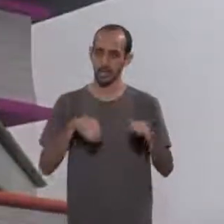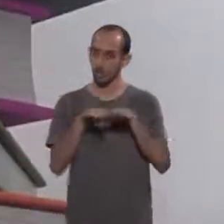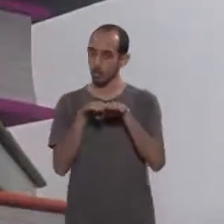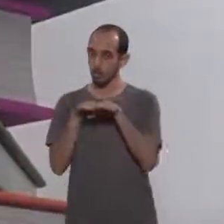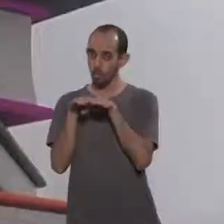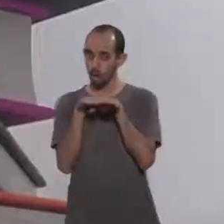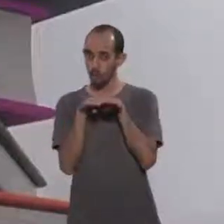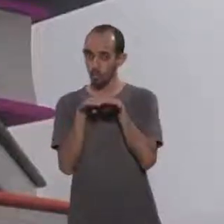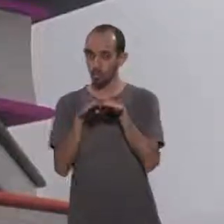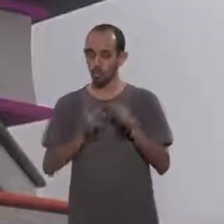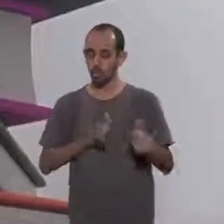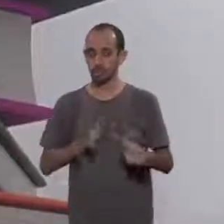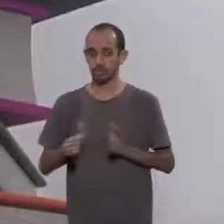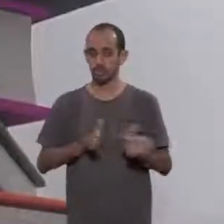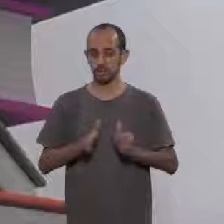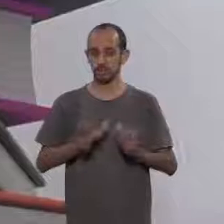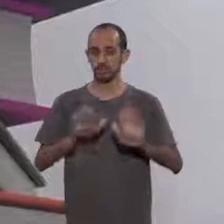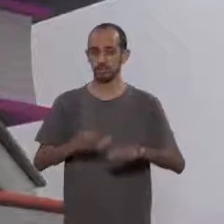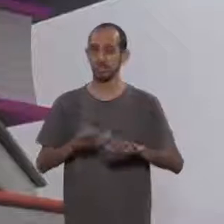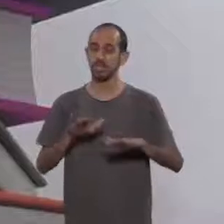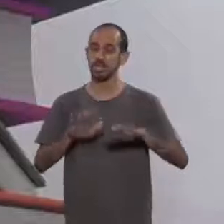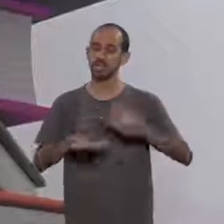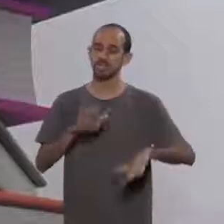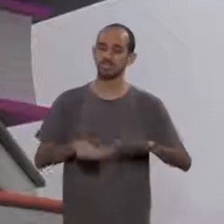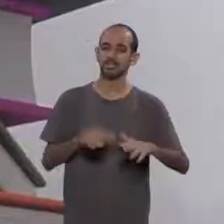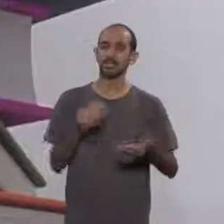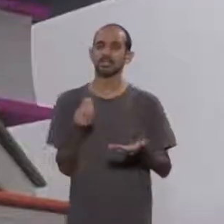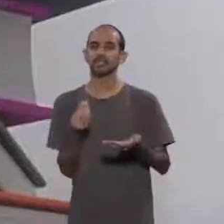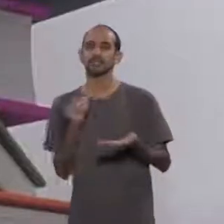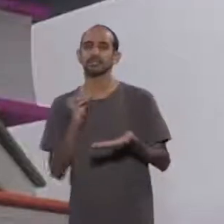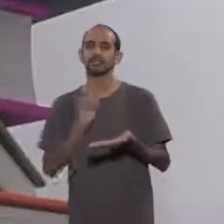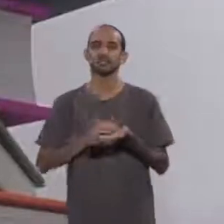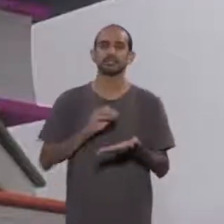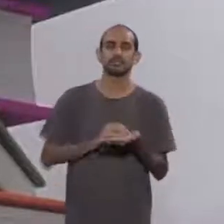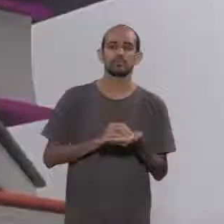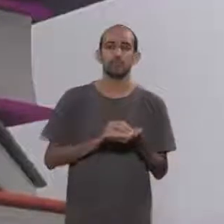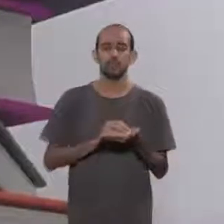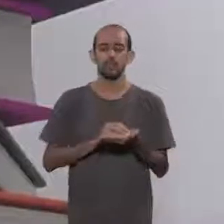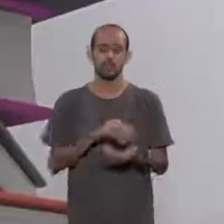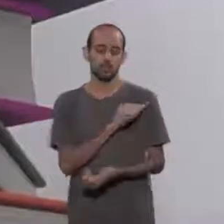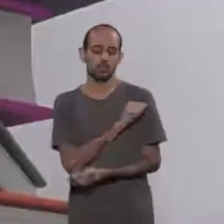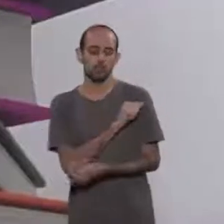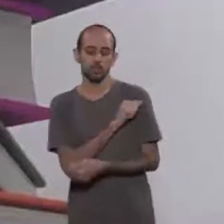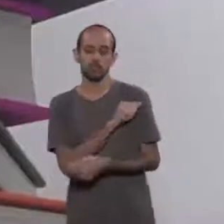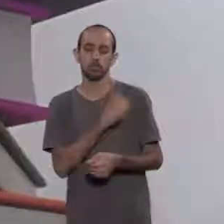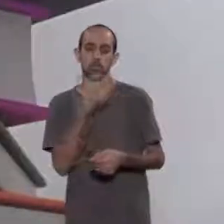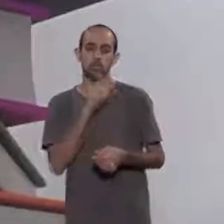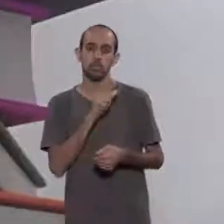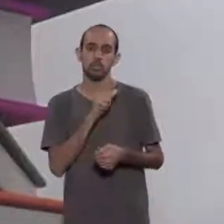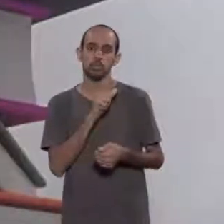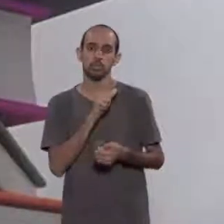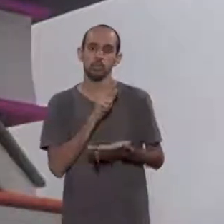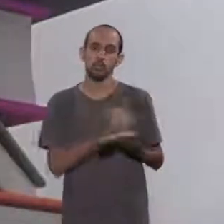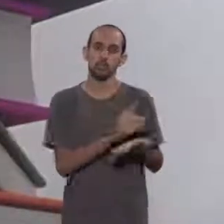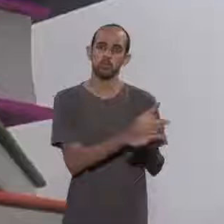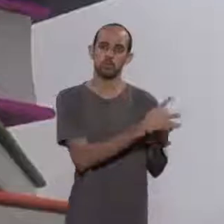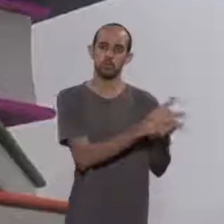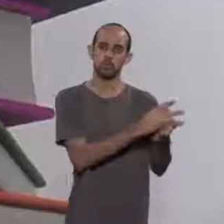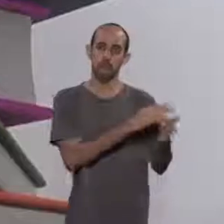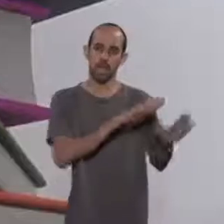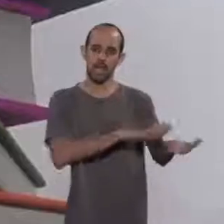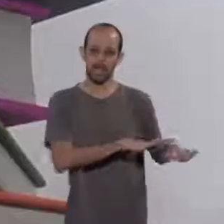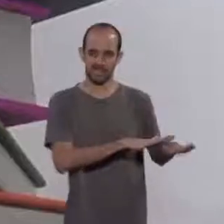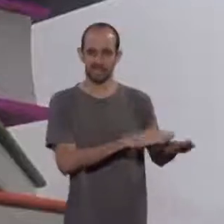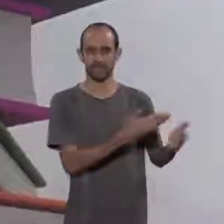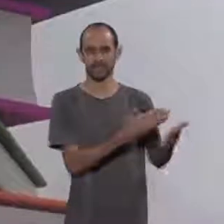acesso, mas muitas das vezes nós não temos o aparato para fazer com que esses alunos permaneçam no espaço escolar. Então, eu